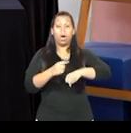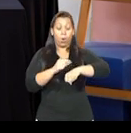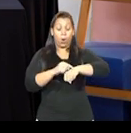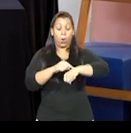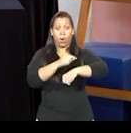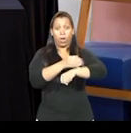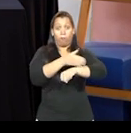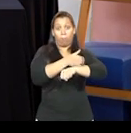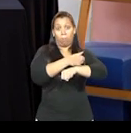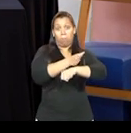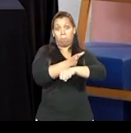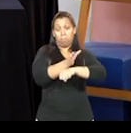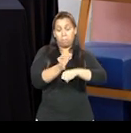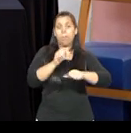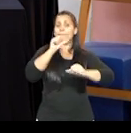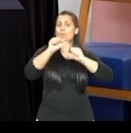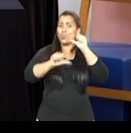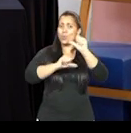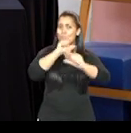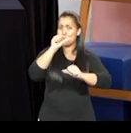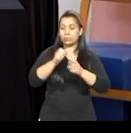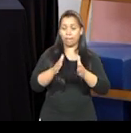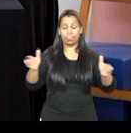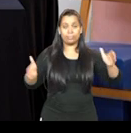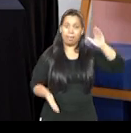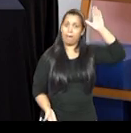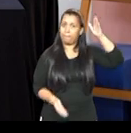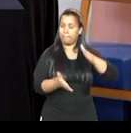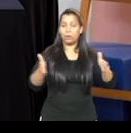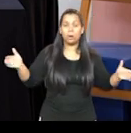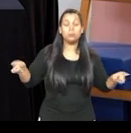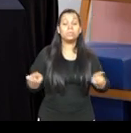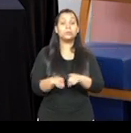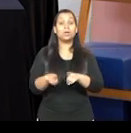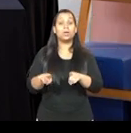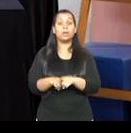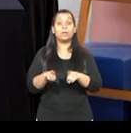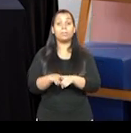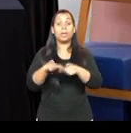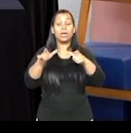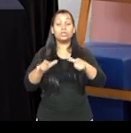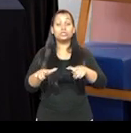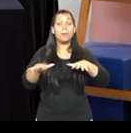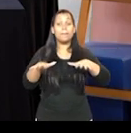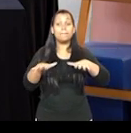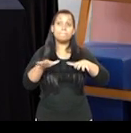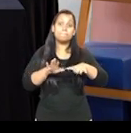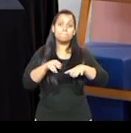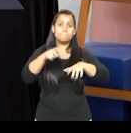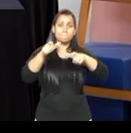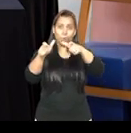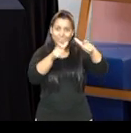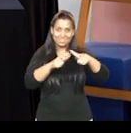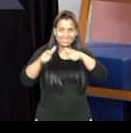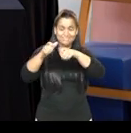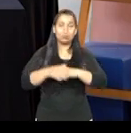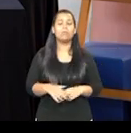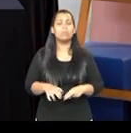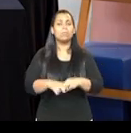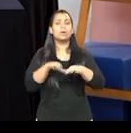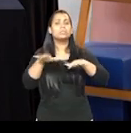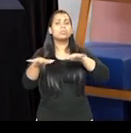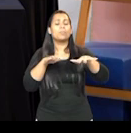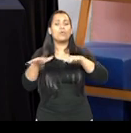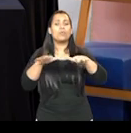horas, ela pode mudar tanto de tamanho quanto de posição. E isso acontece por conta do movimento